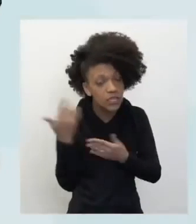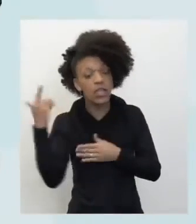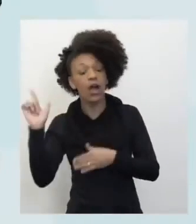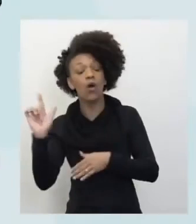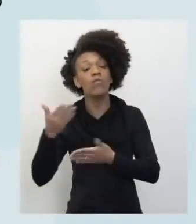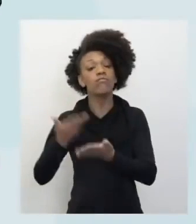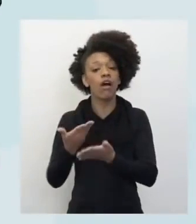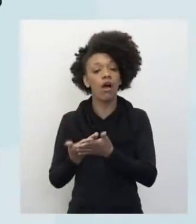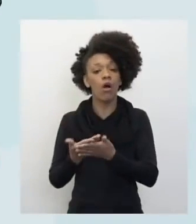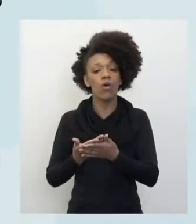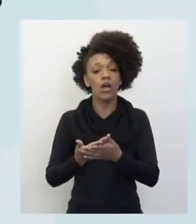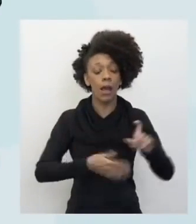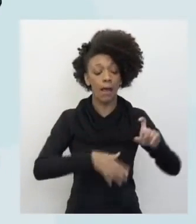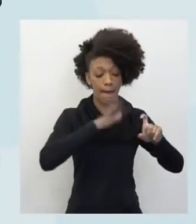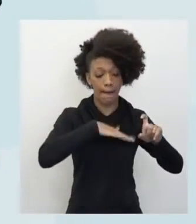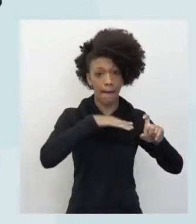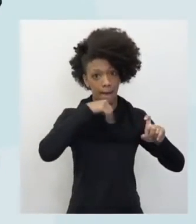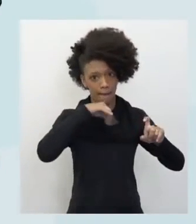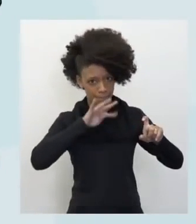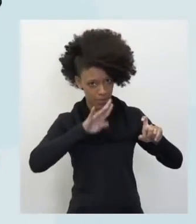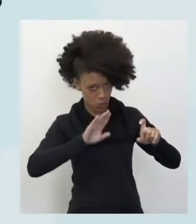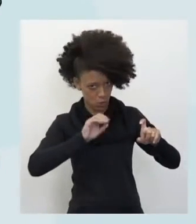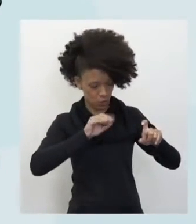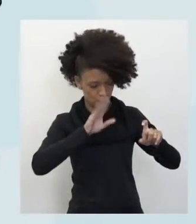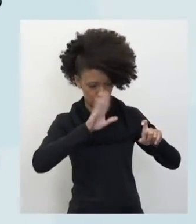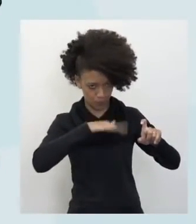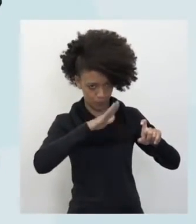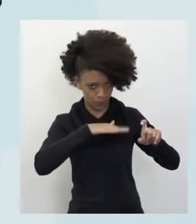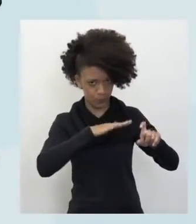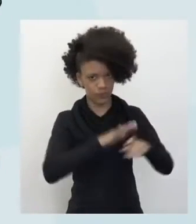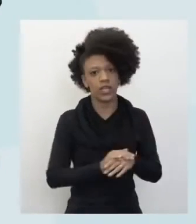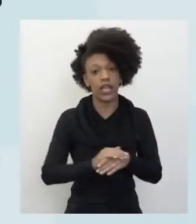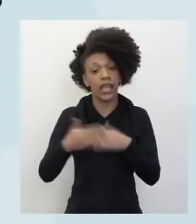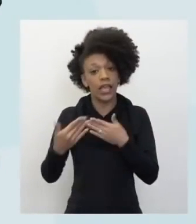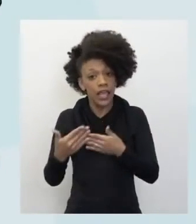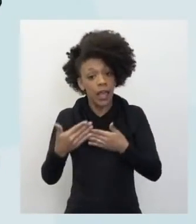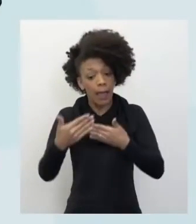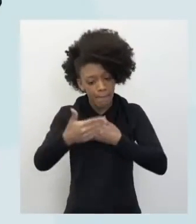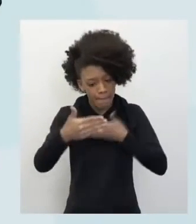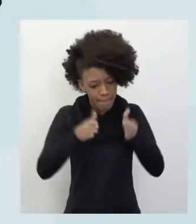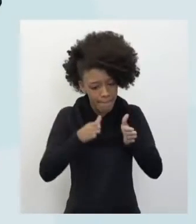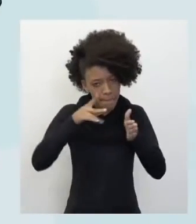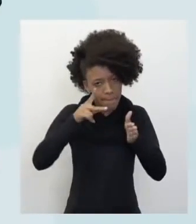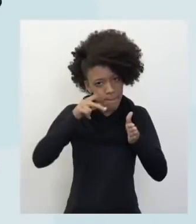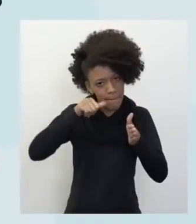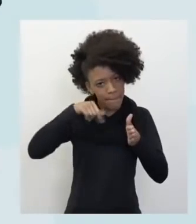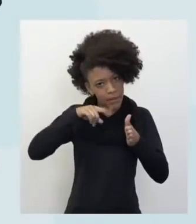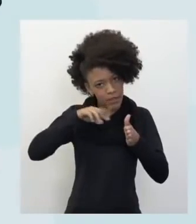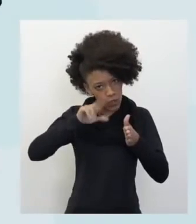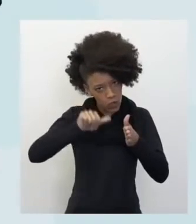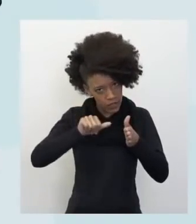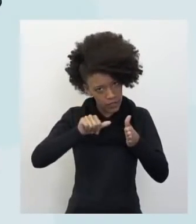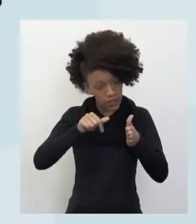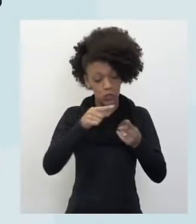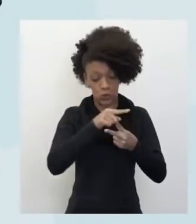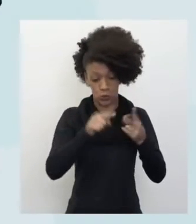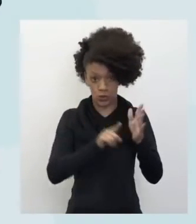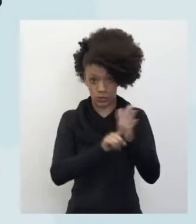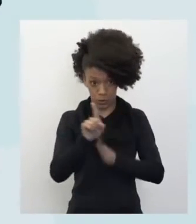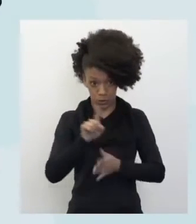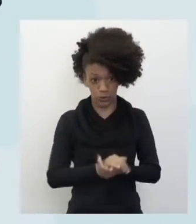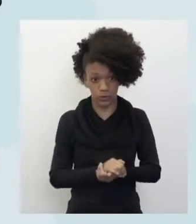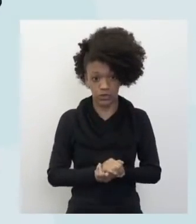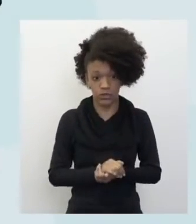abordamos o assunto mito, ilustrando com a polêmica caixa de Pandora, certo? Então, duas perguntas aí para vocês. A